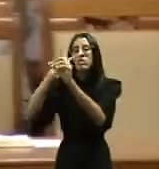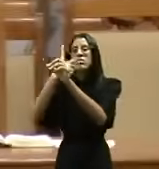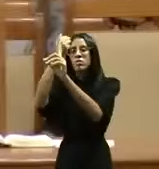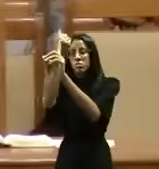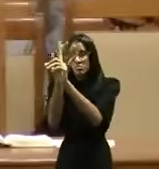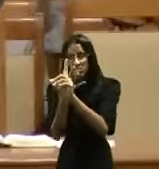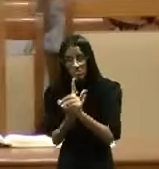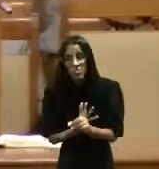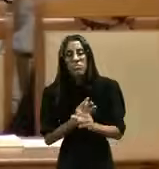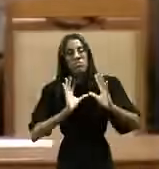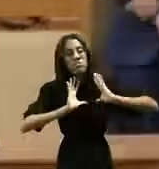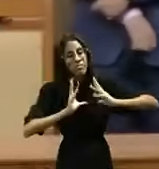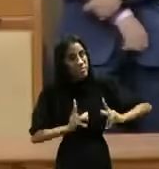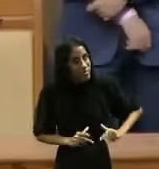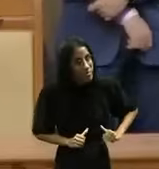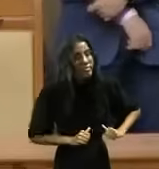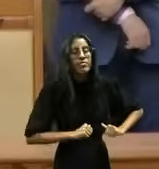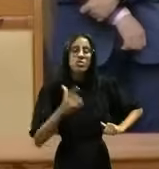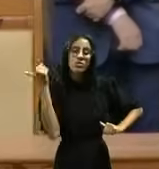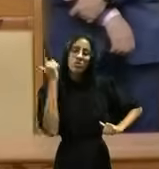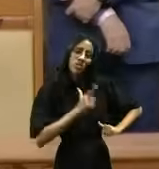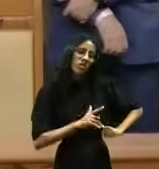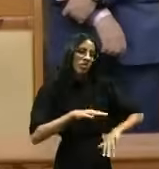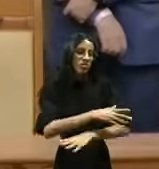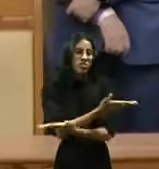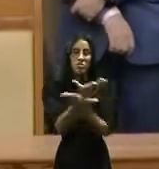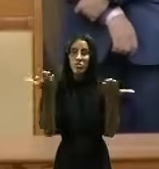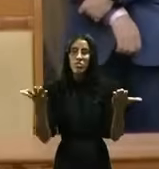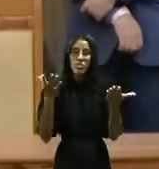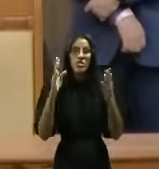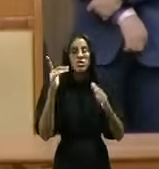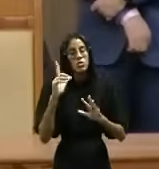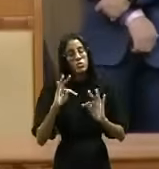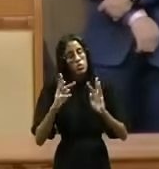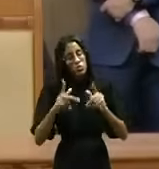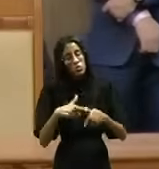ajunta todos no mesmo pacote para adorar a